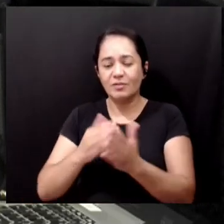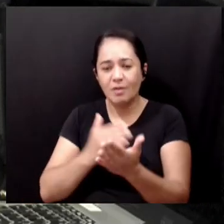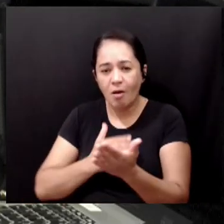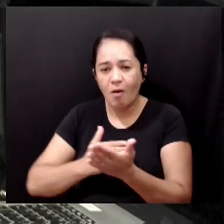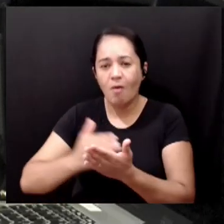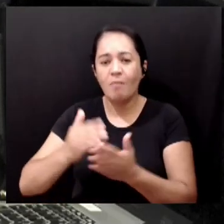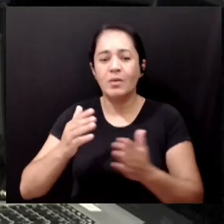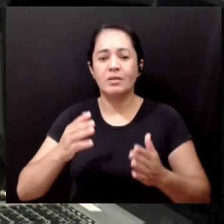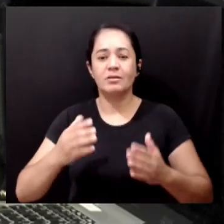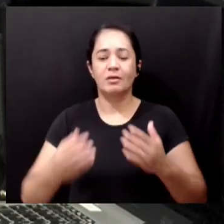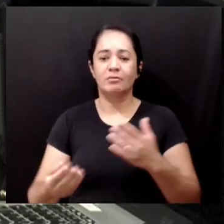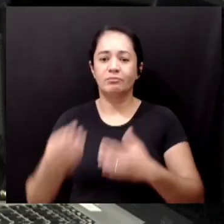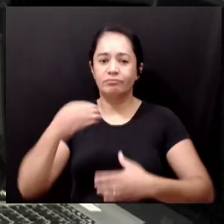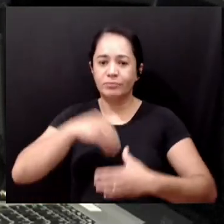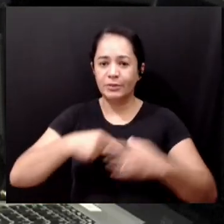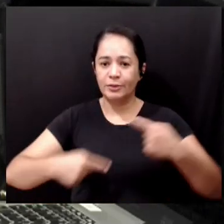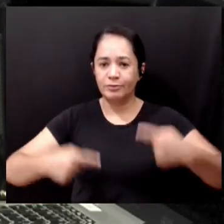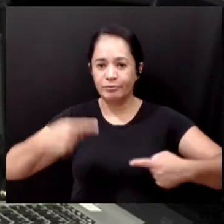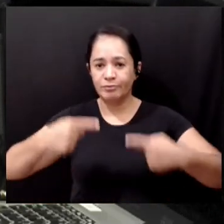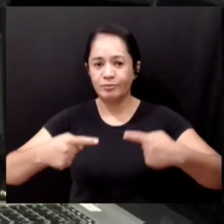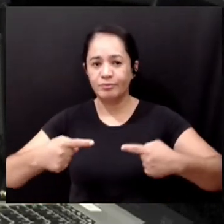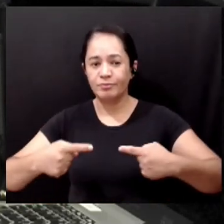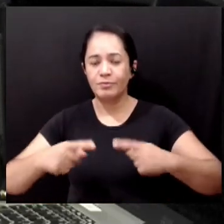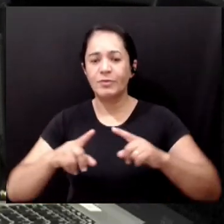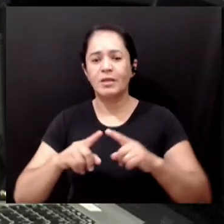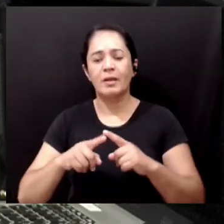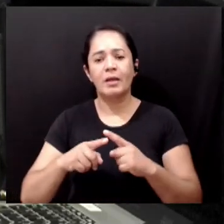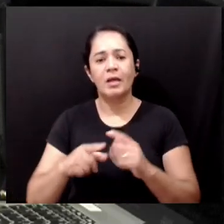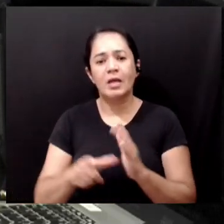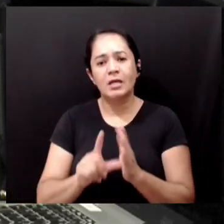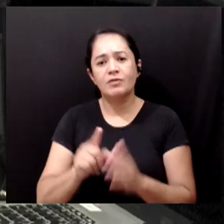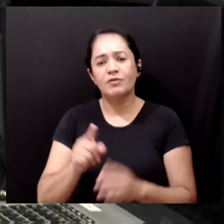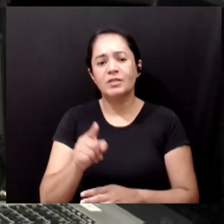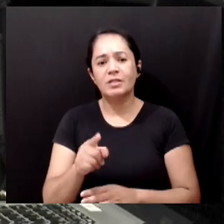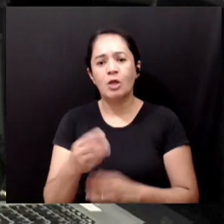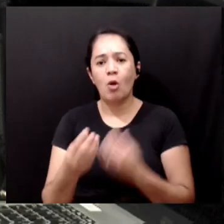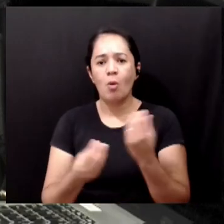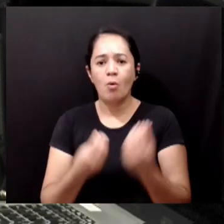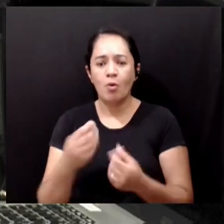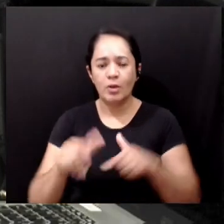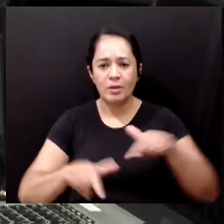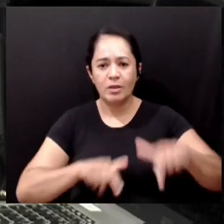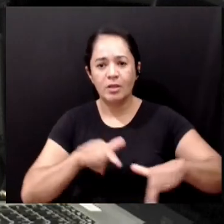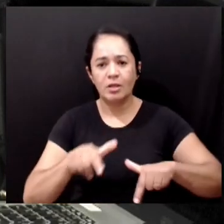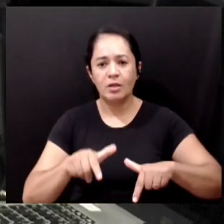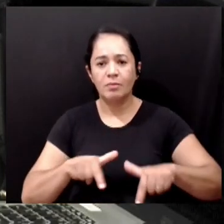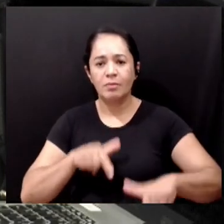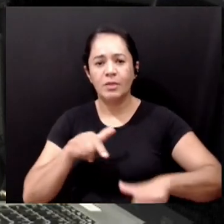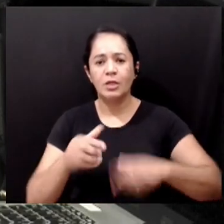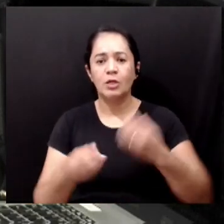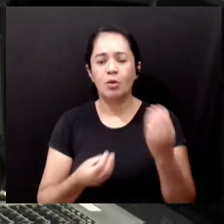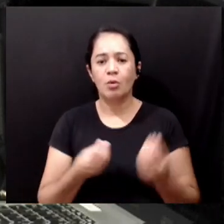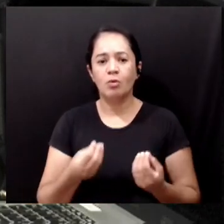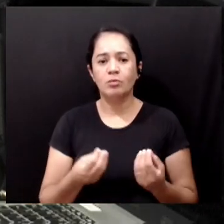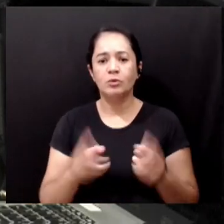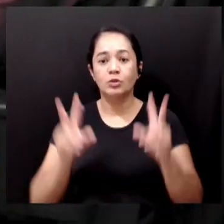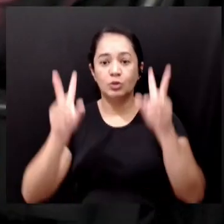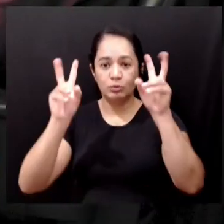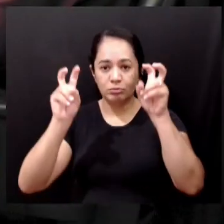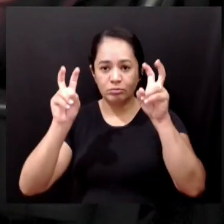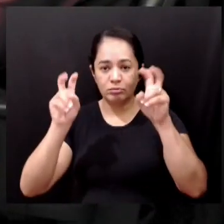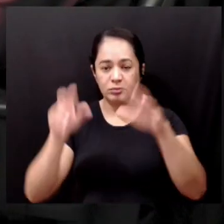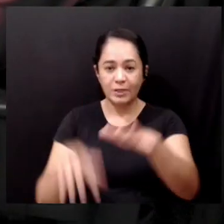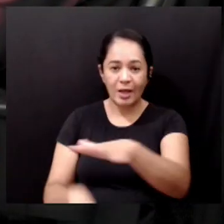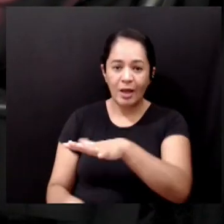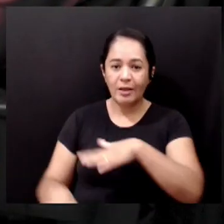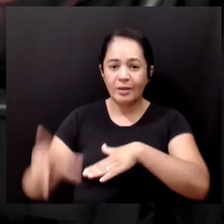faz um tempão, mas antes você ficou, então, trabalhando nessa questão do comércio do seu pai. Sim, nós fazíamos